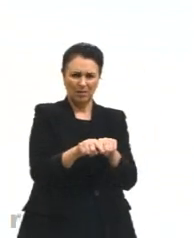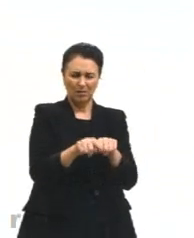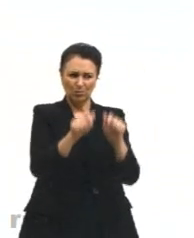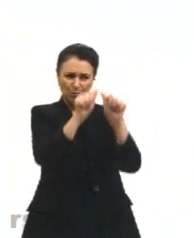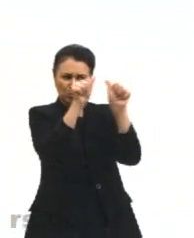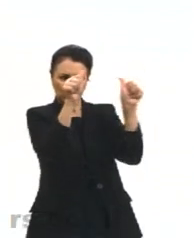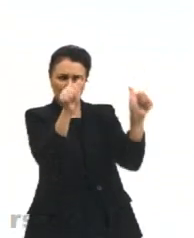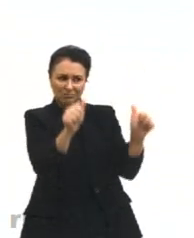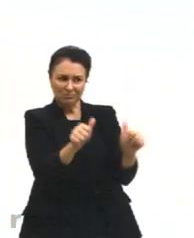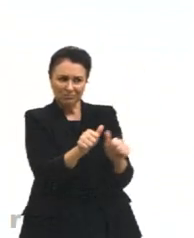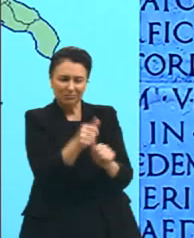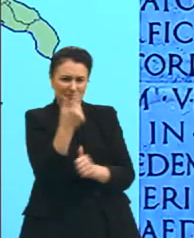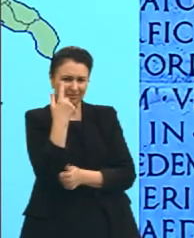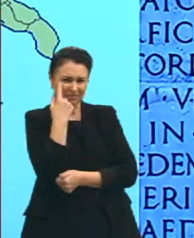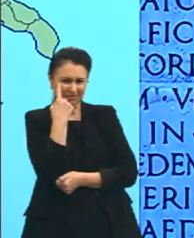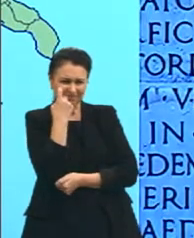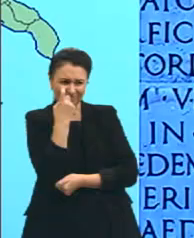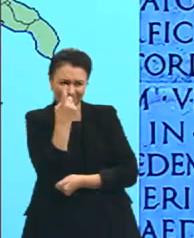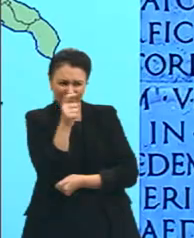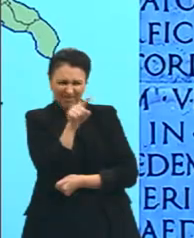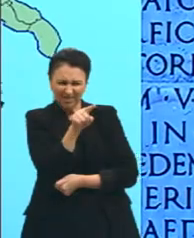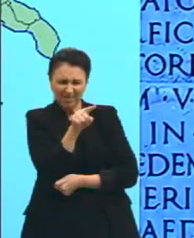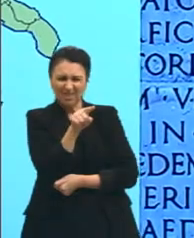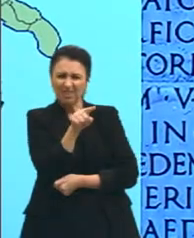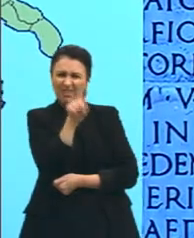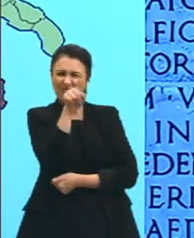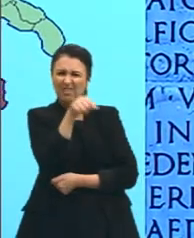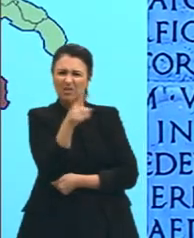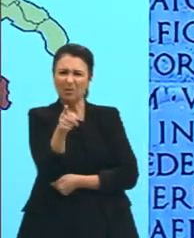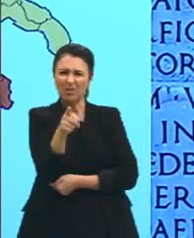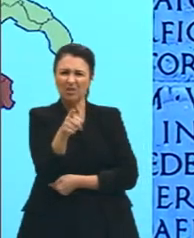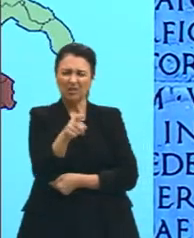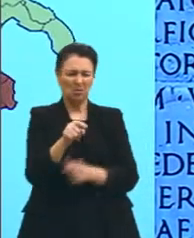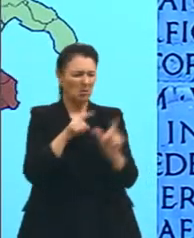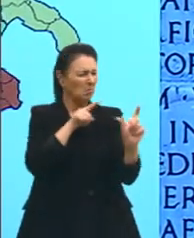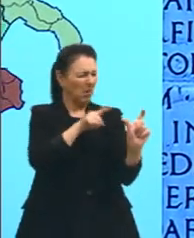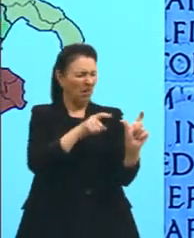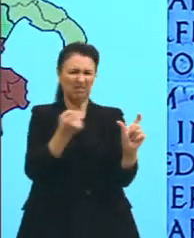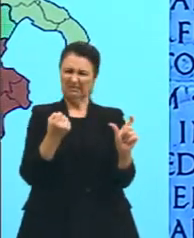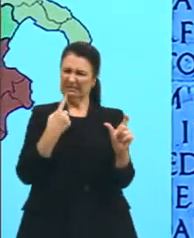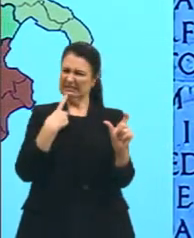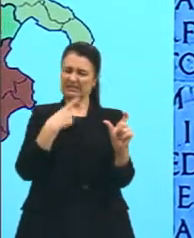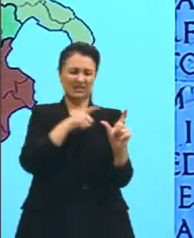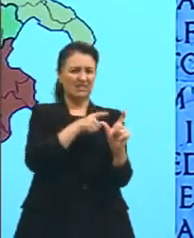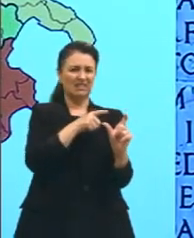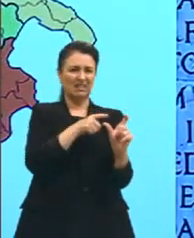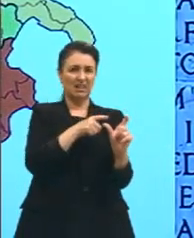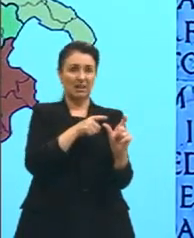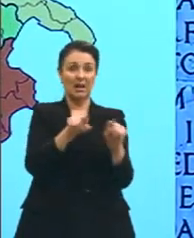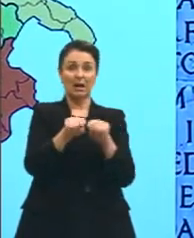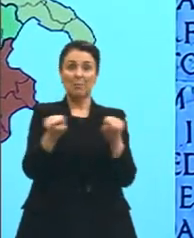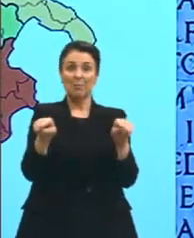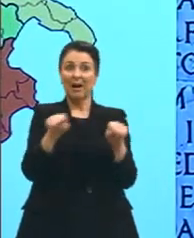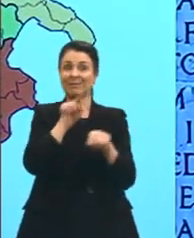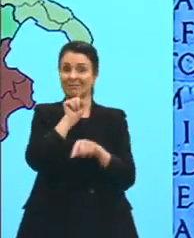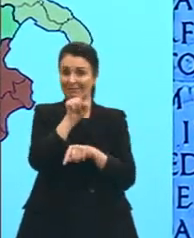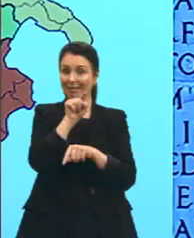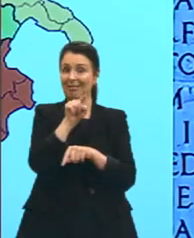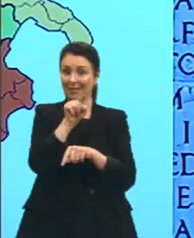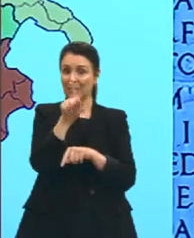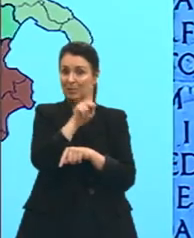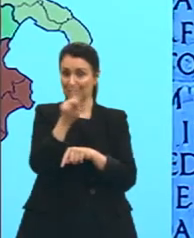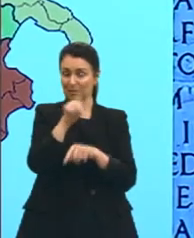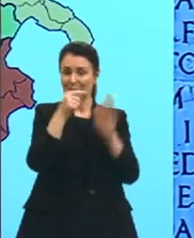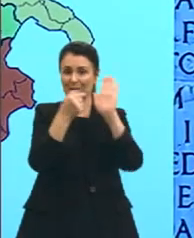meio curiosos é o que que é isso professora se bando de palavra esquisita né mas aqui a gente pode pensar